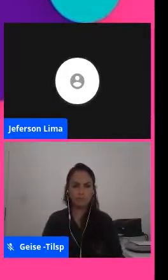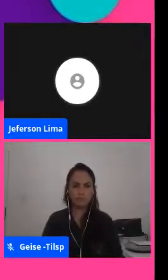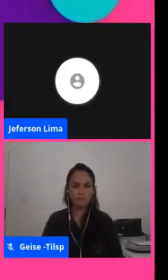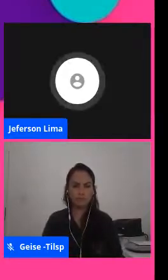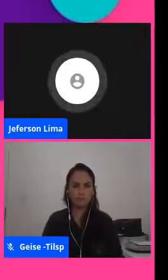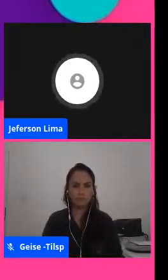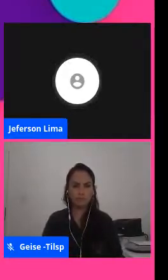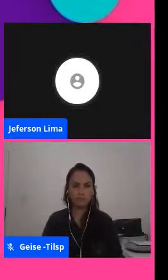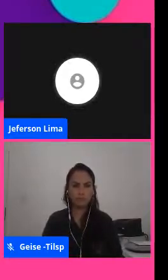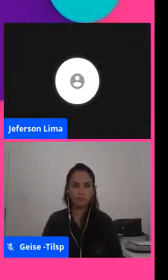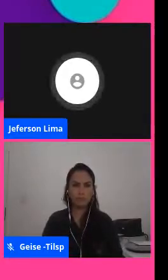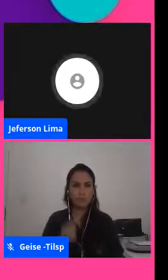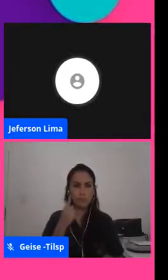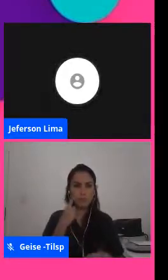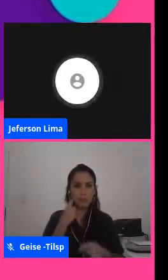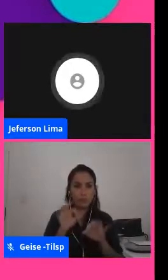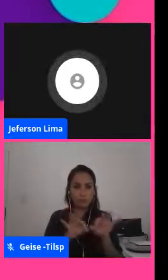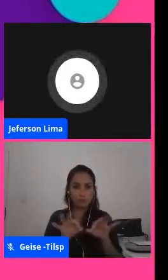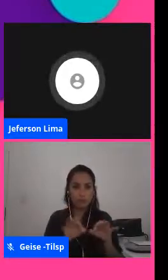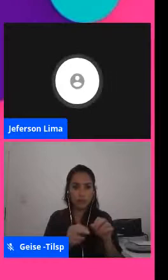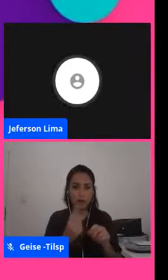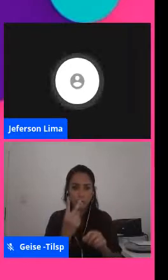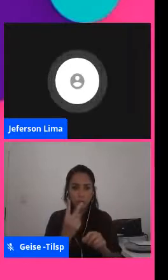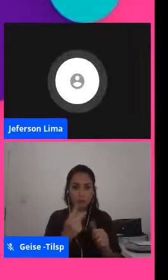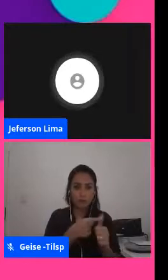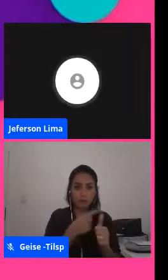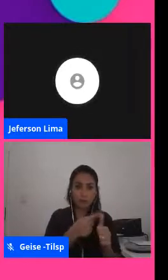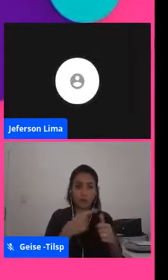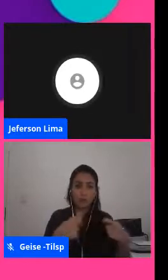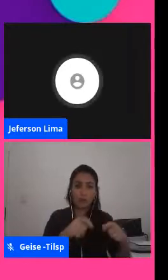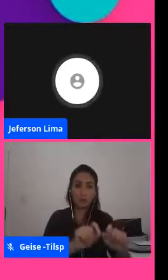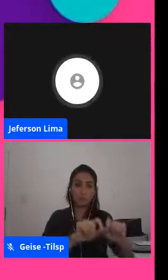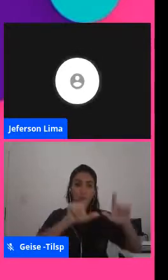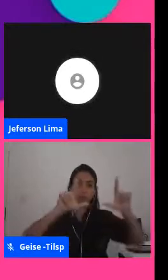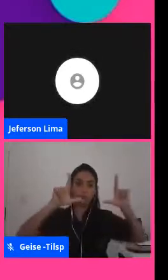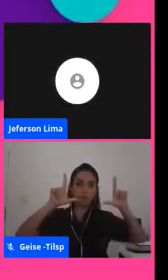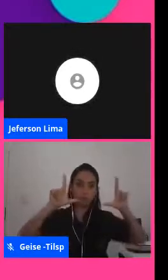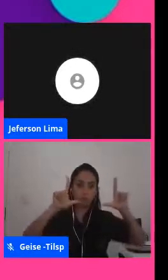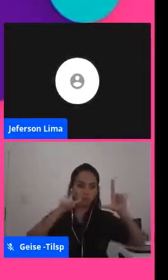Deixa eu fazer duas coisas aqui. Primeiro, ampliar, né, para vocês verem maior. E...